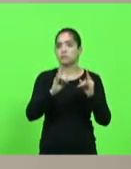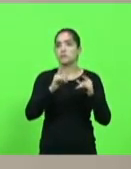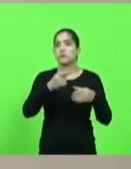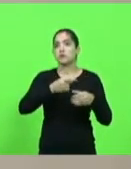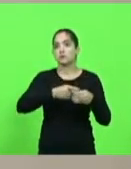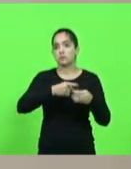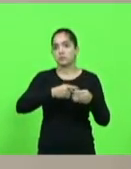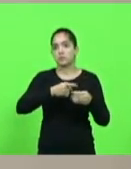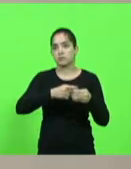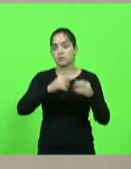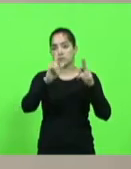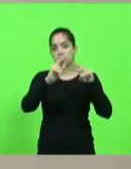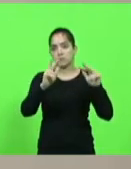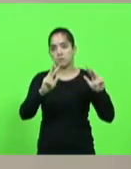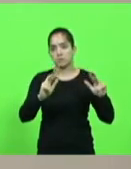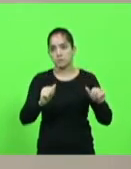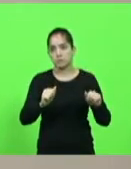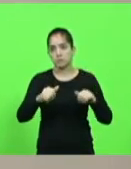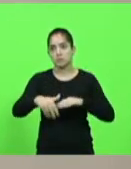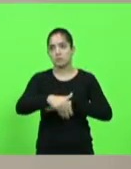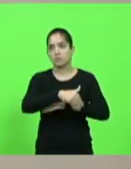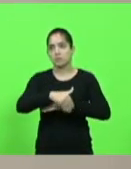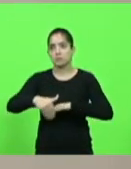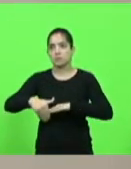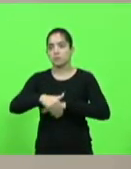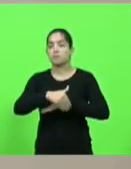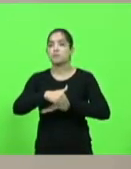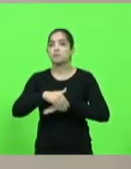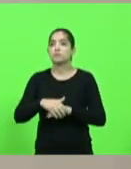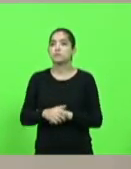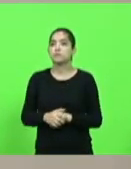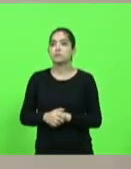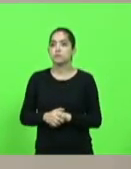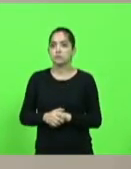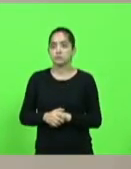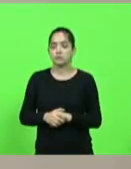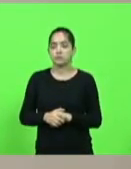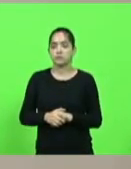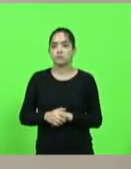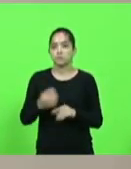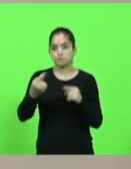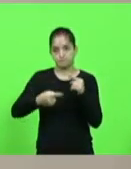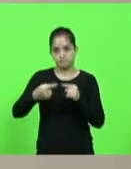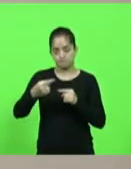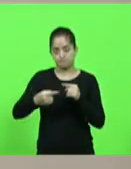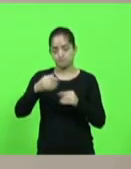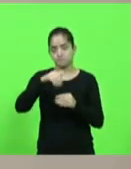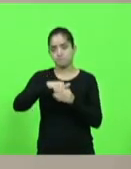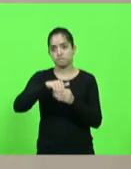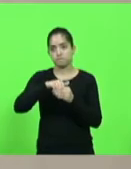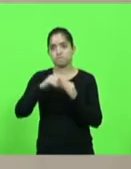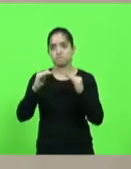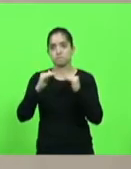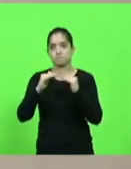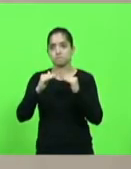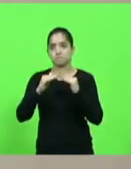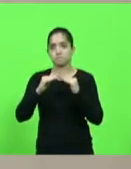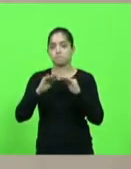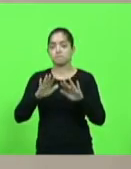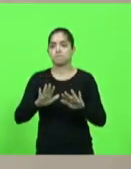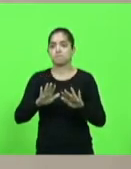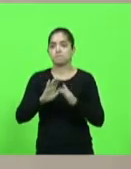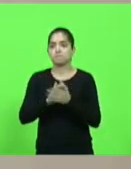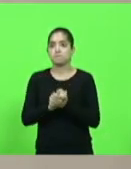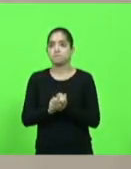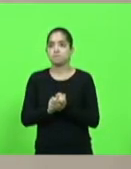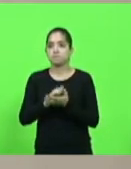município de Florianópolis, com endereço na rua Presidente Coutinho. Em discussão. Não havendo quem queira discutir em votação, deputados que aprovam, permaneçam como se